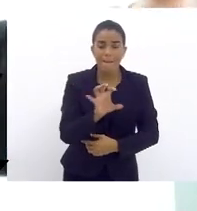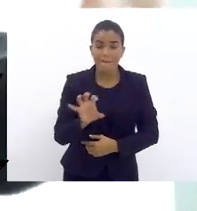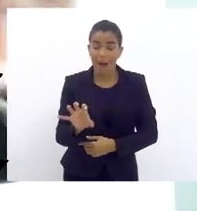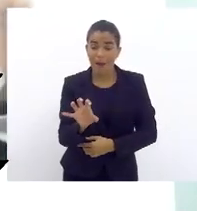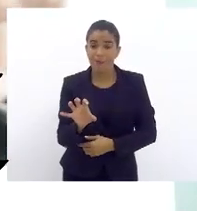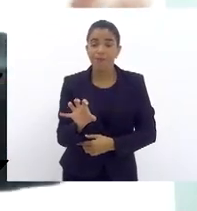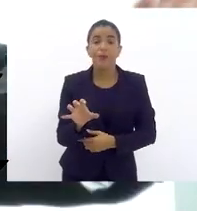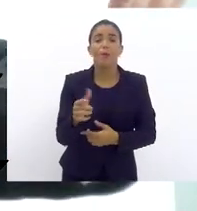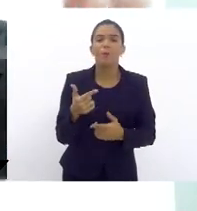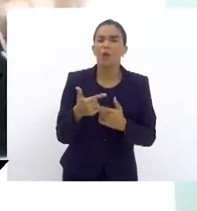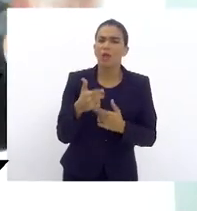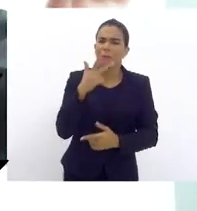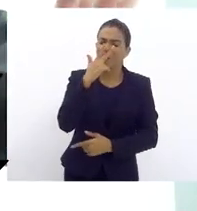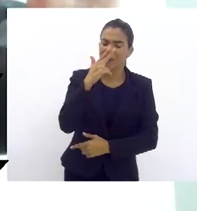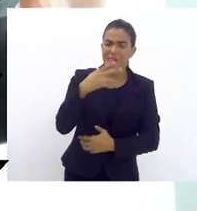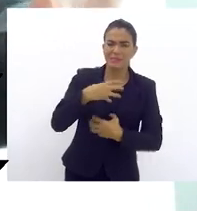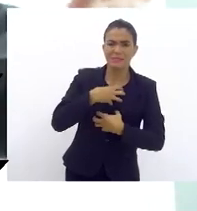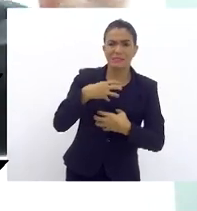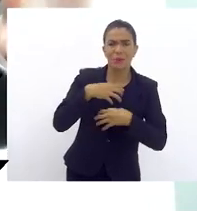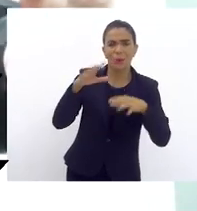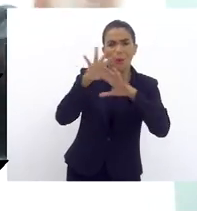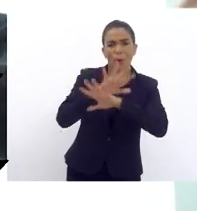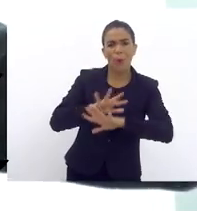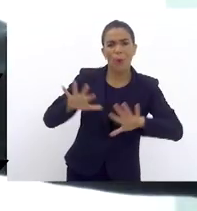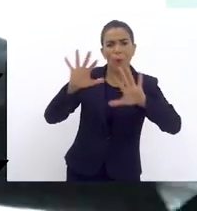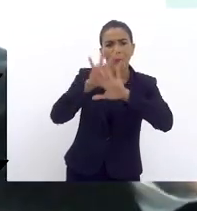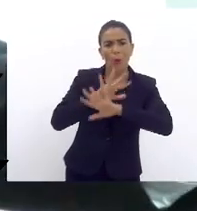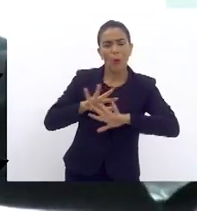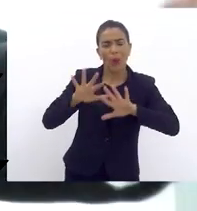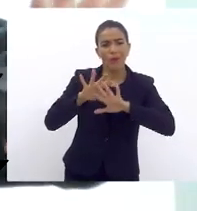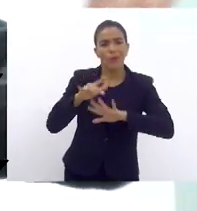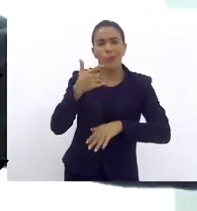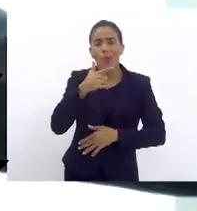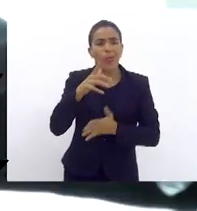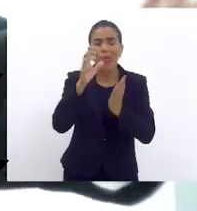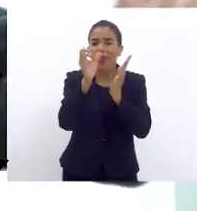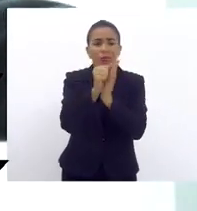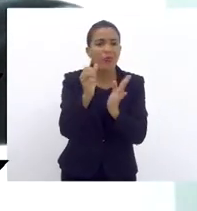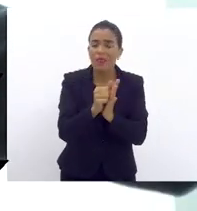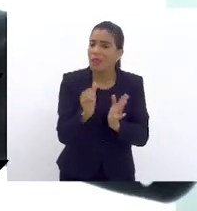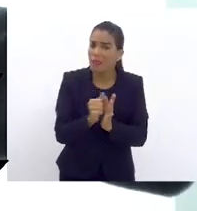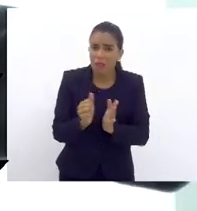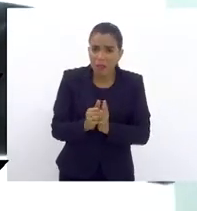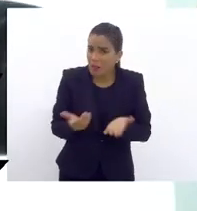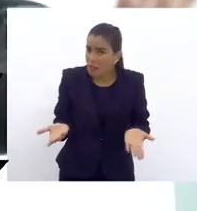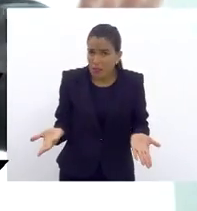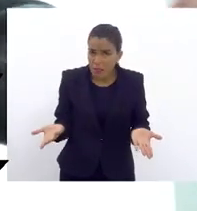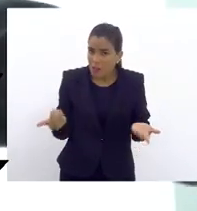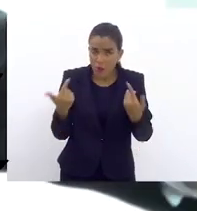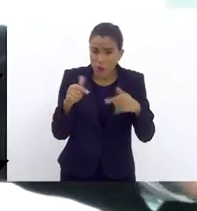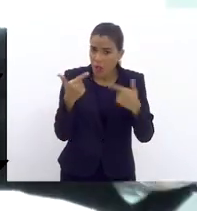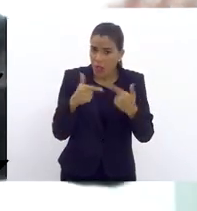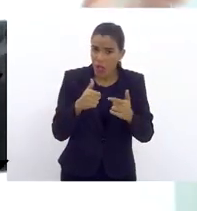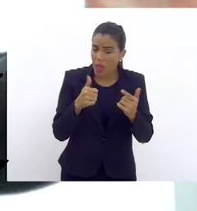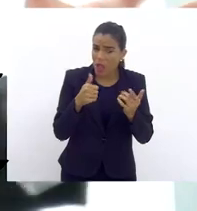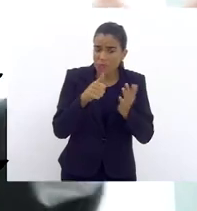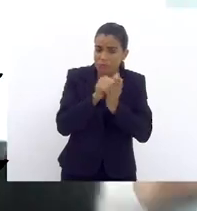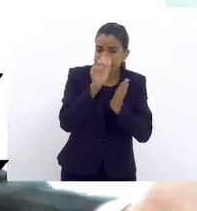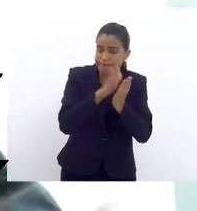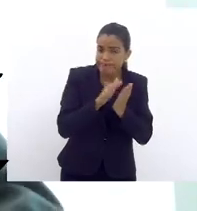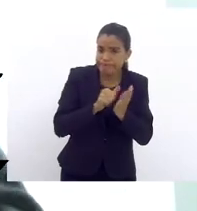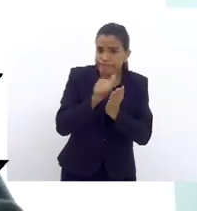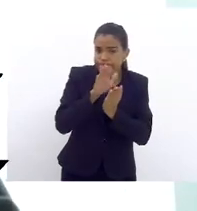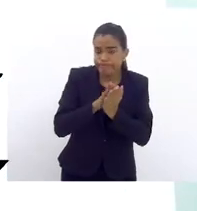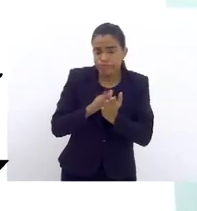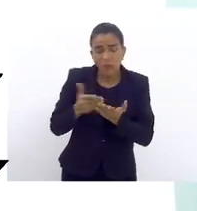uma grande nuvem que nos traz a questão da subnotificação caso que não chegam a ninguém que a gente não sabe não é possível que